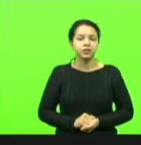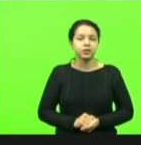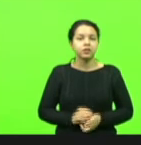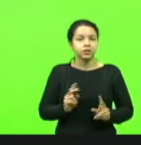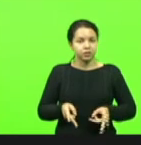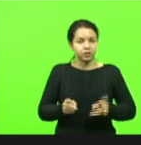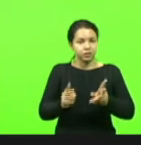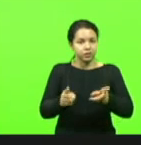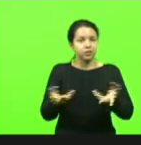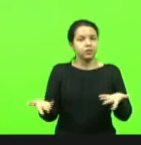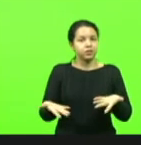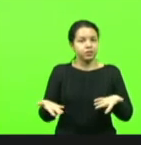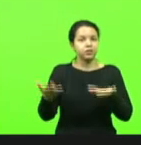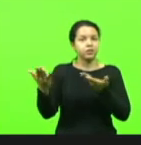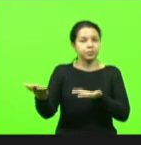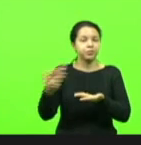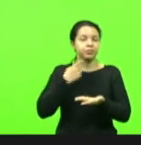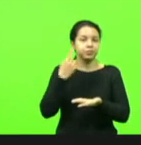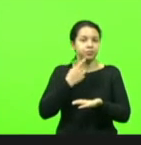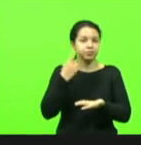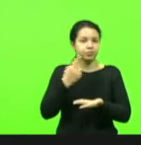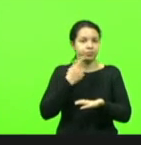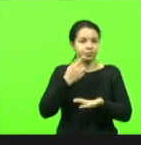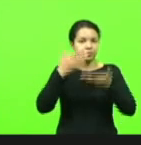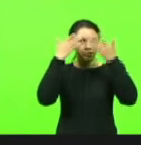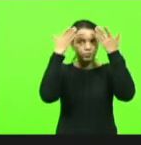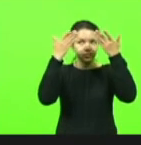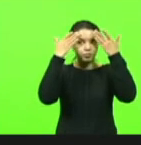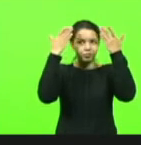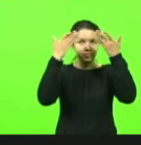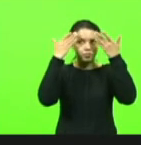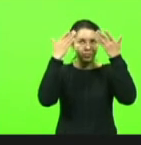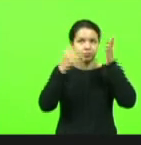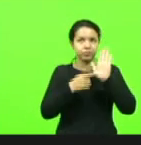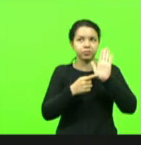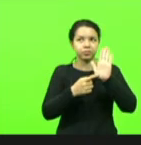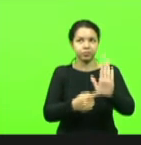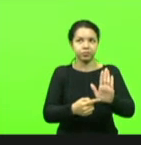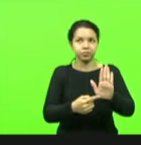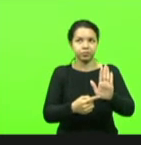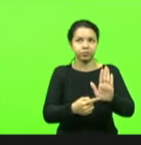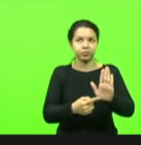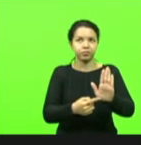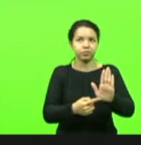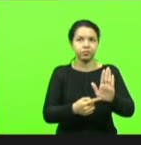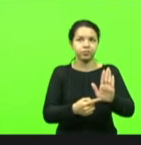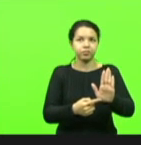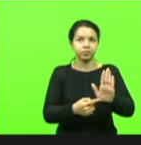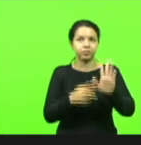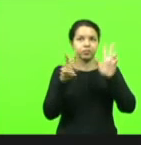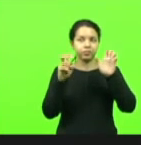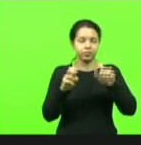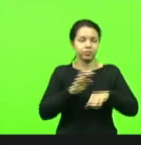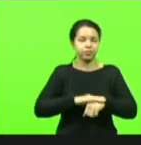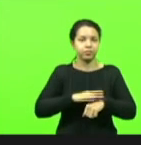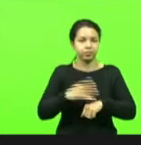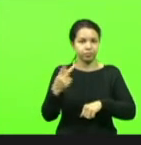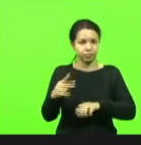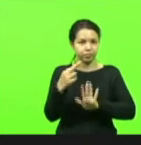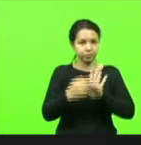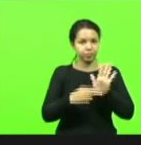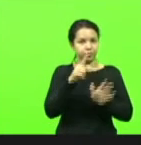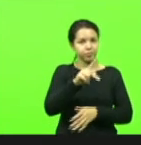Olá seguindo a pauta passa a palavra para o Deputado José Milton Scheffer para apresentação de matérias sobre sua relatoria